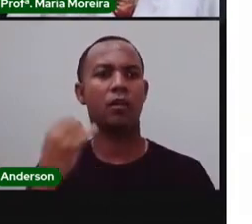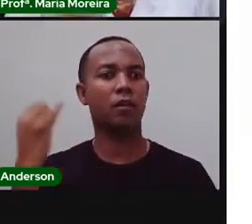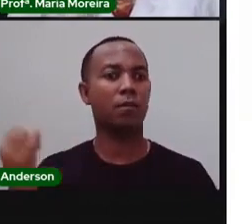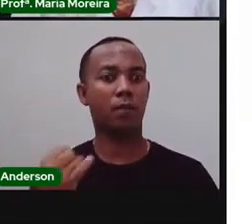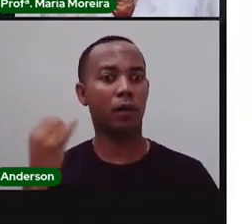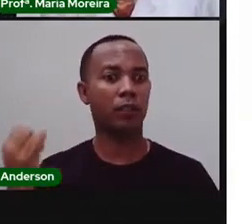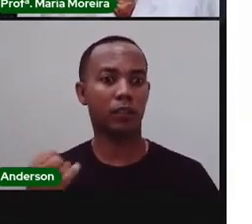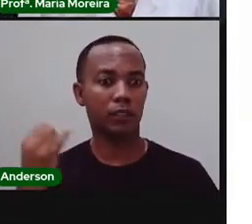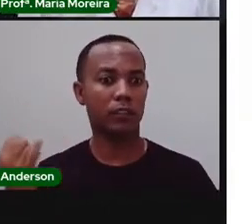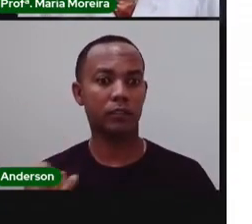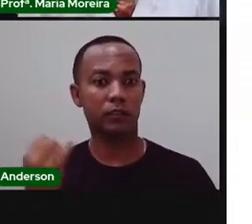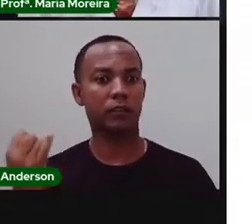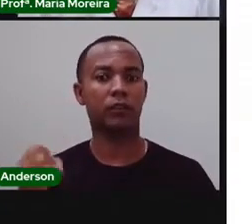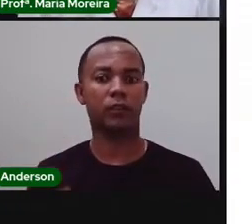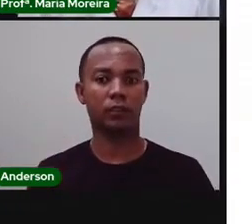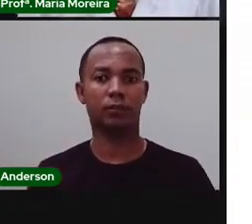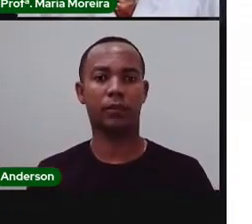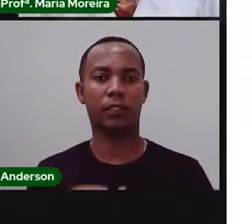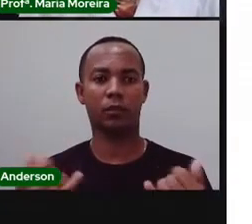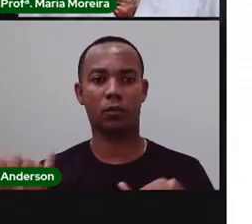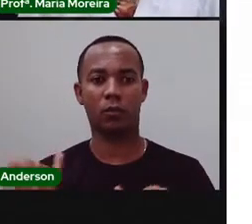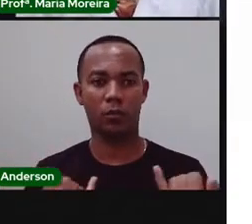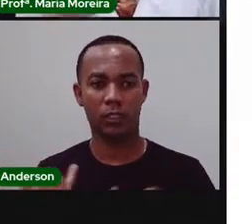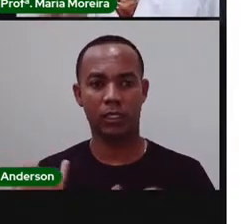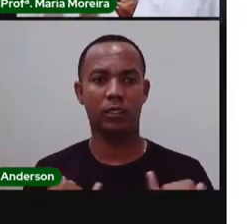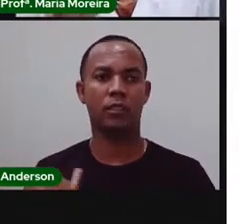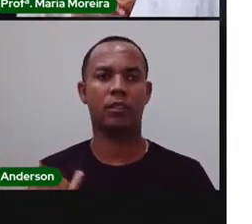muito, muito importante para se comunicar.